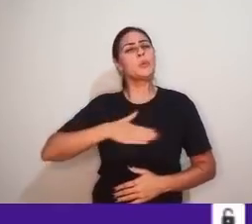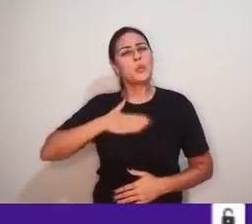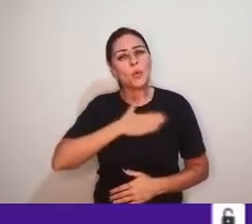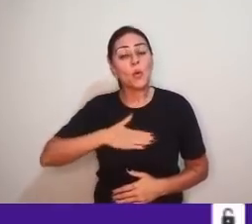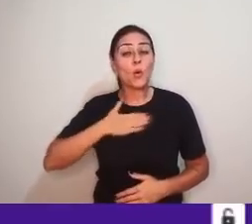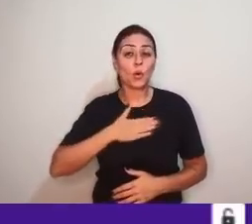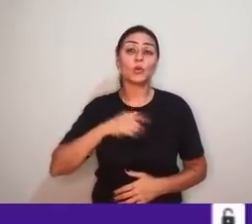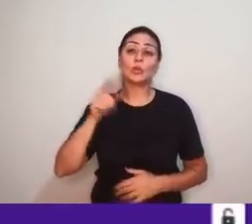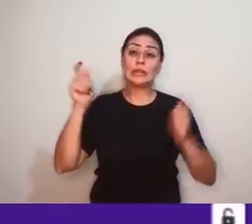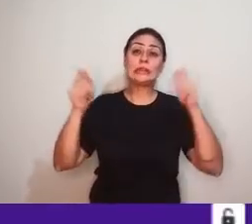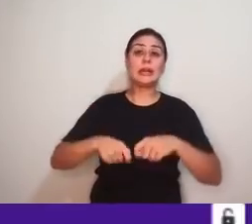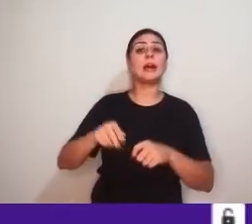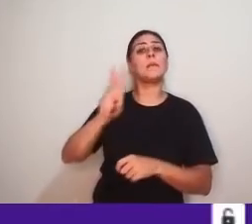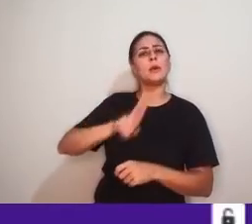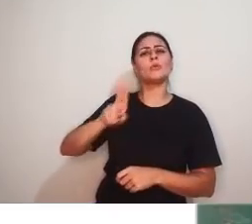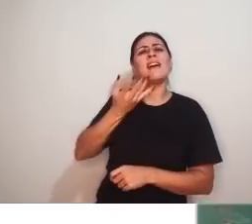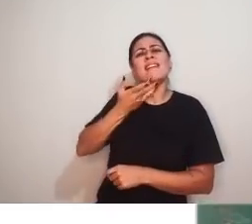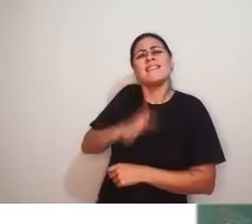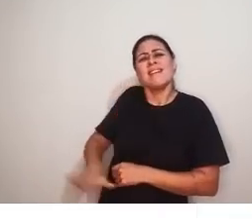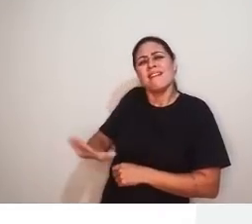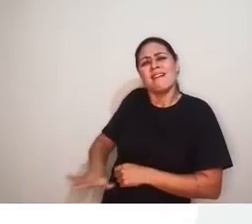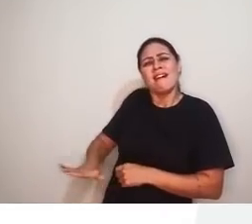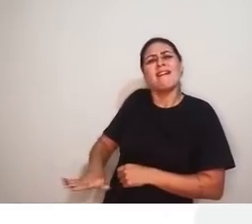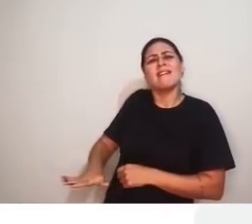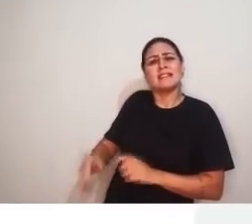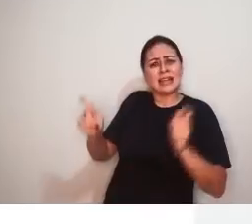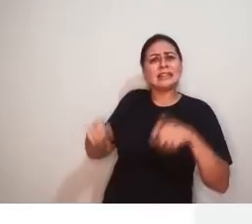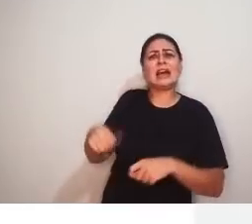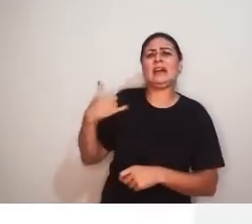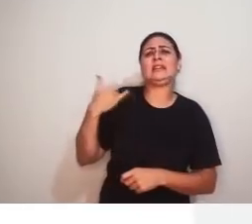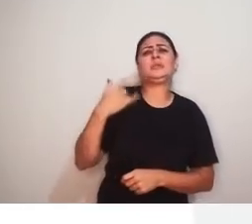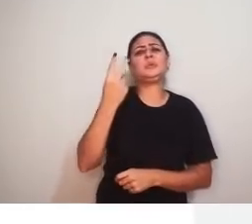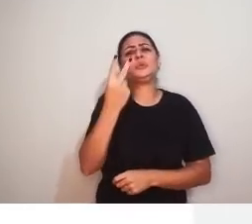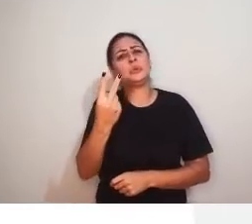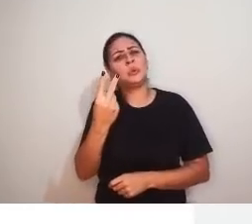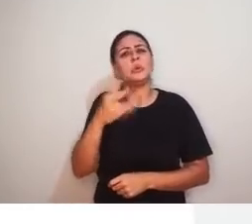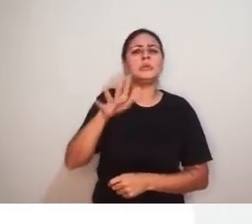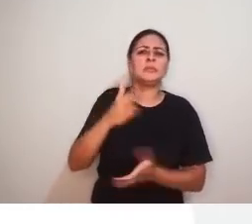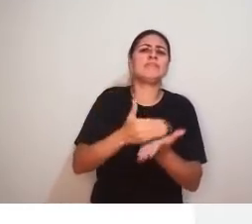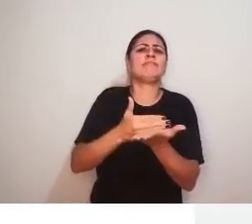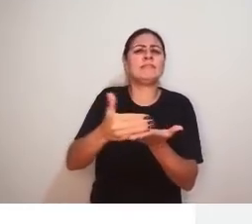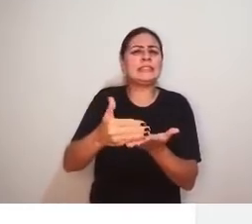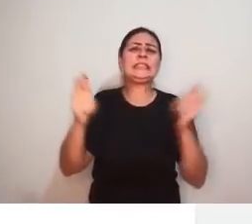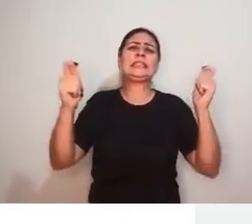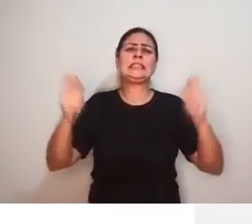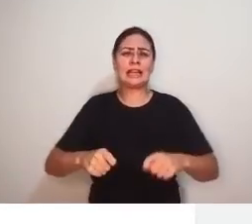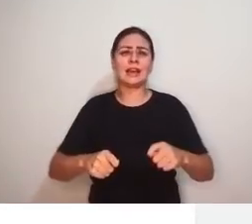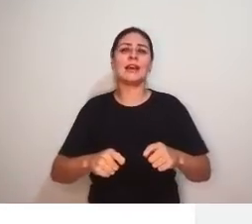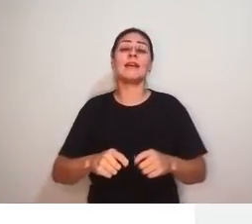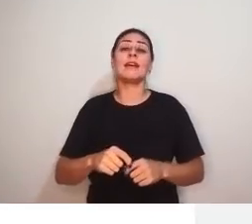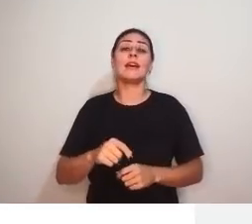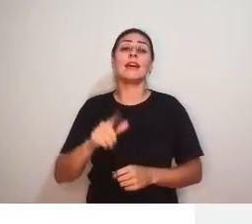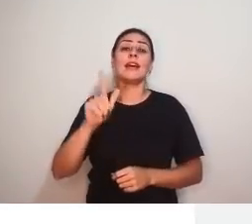Outro muito legal que eu gosto de usar muito, e esse aqui dá para usar com os bem pequenos até, com as crianças lá, a partir de 2 aninhos de idade já